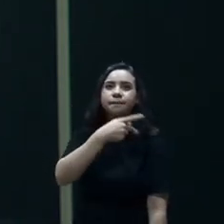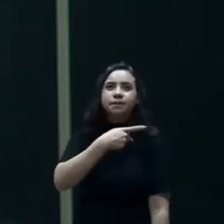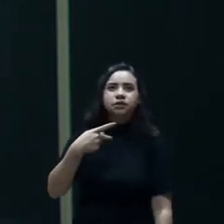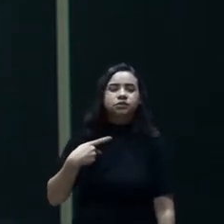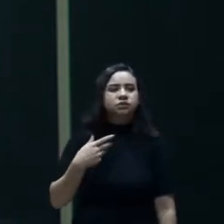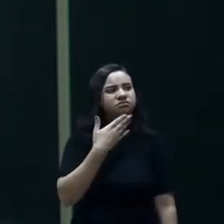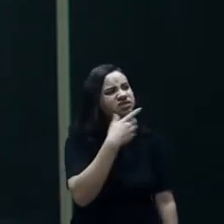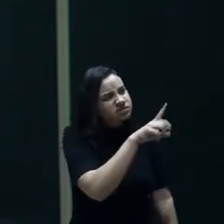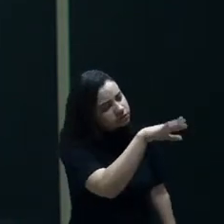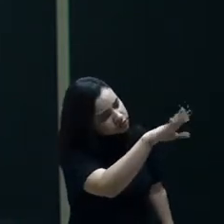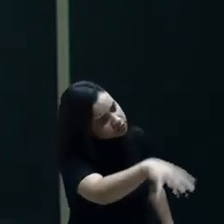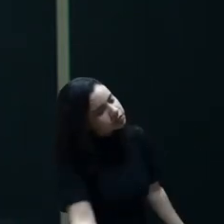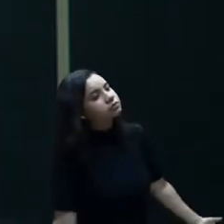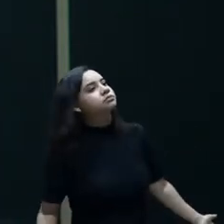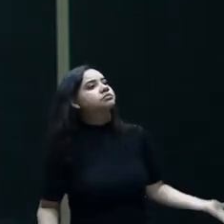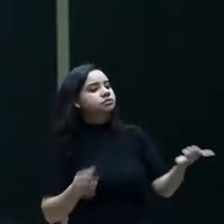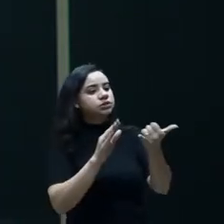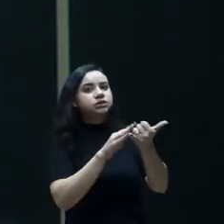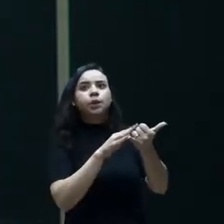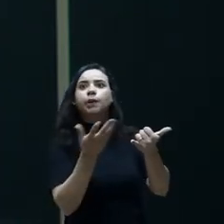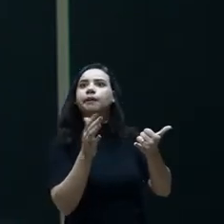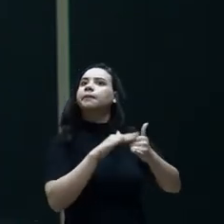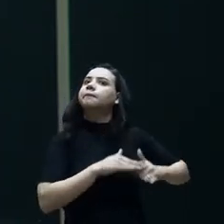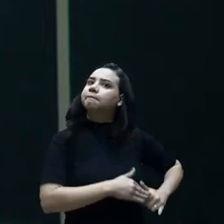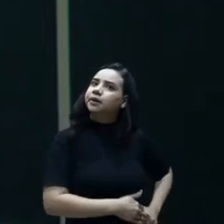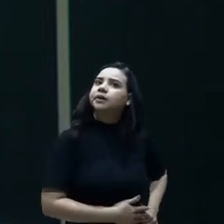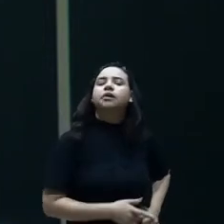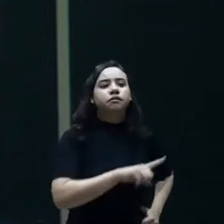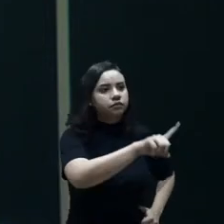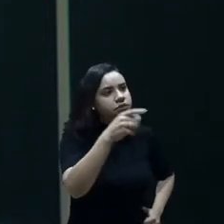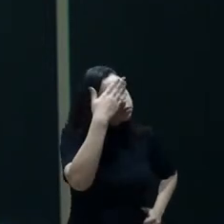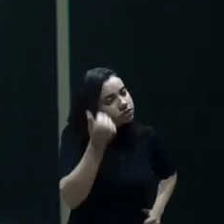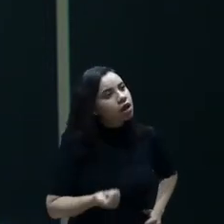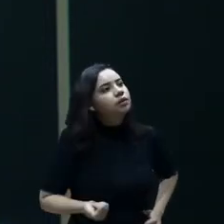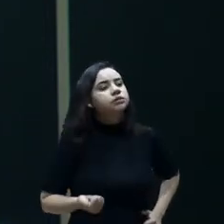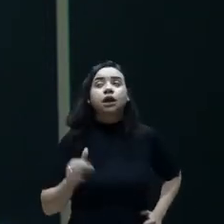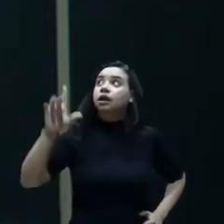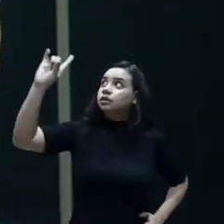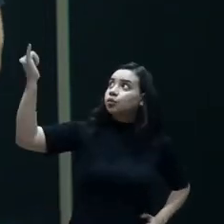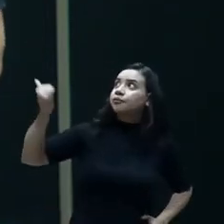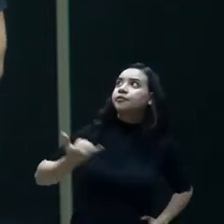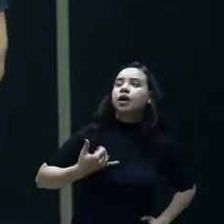celular. Não. Você entende que Deus vai falar e você precisa ouvir.